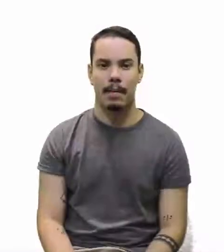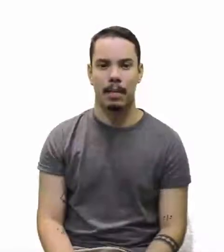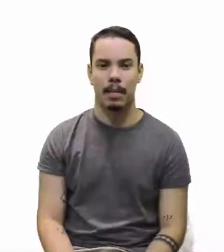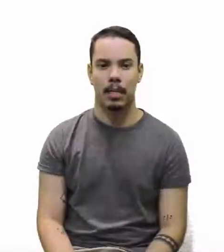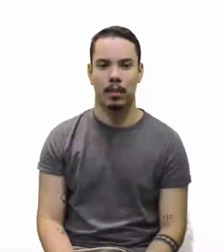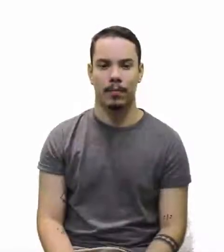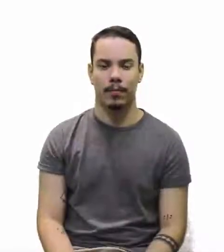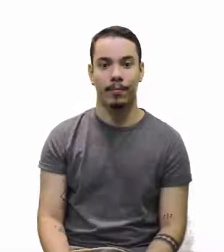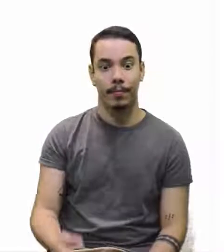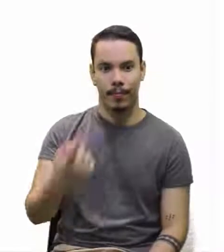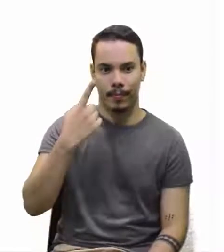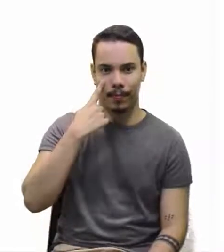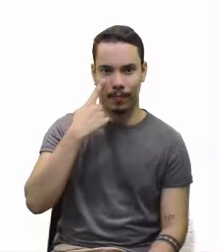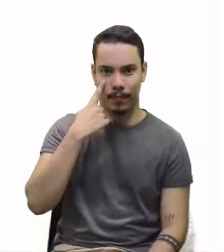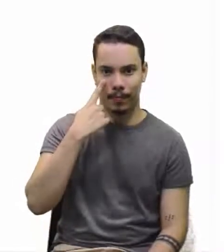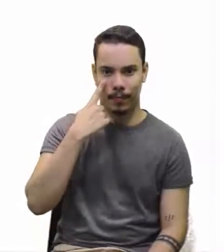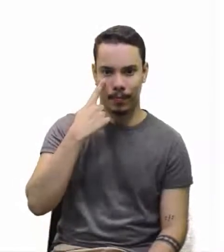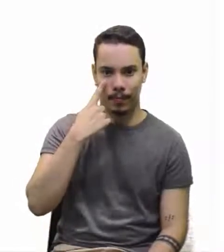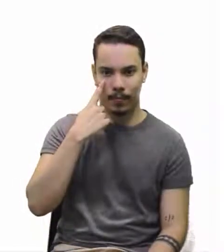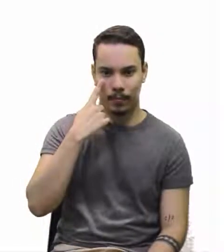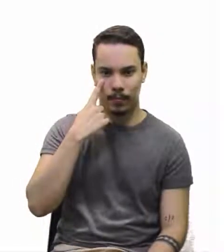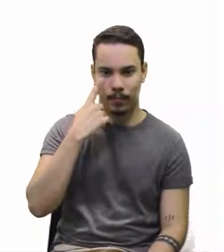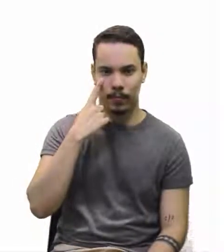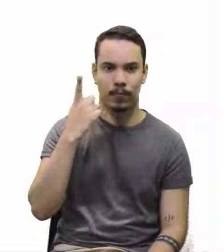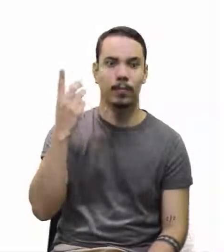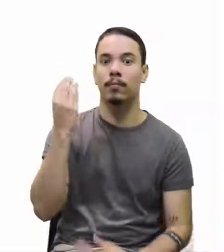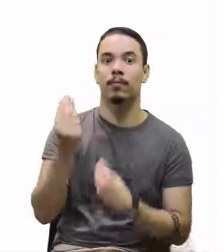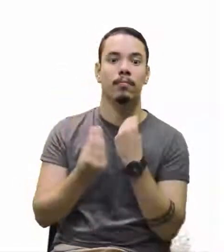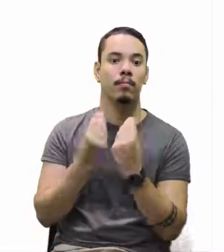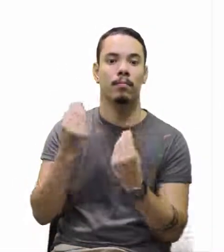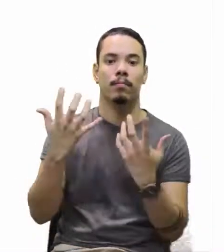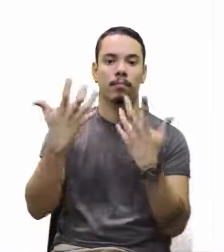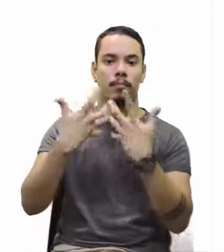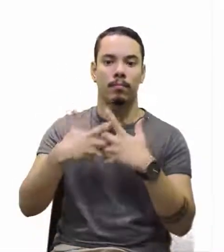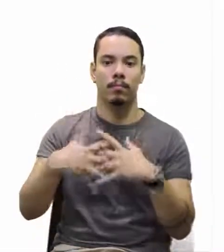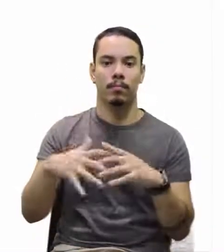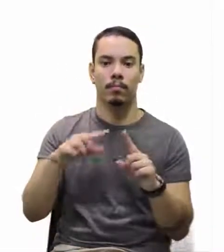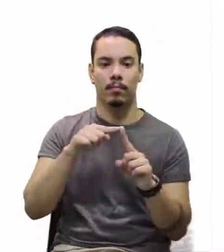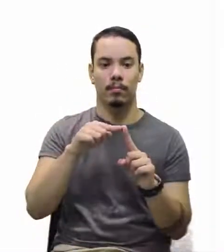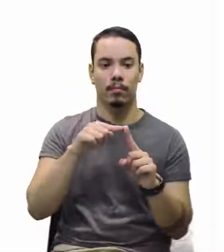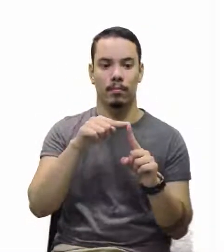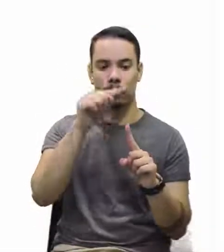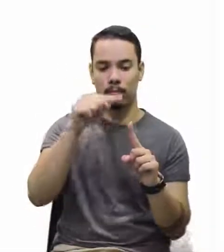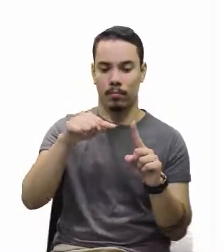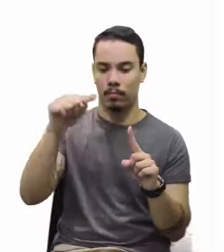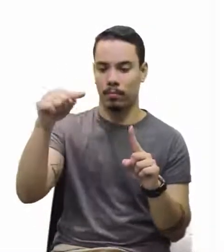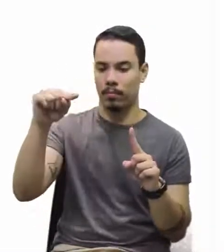Olha aí, ó. A indutância de um circuito.